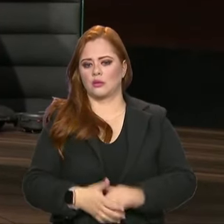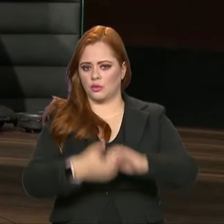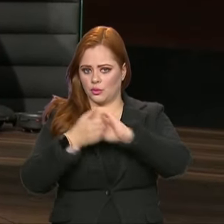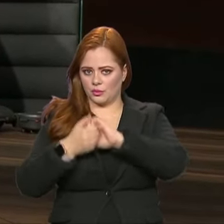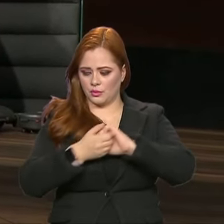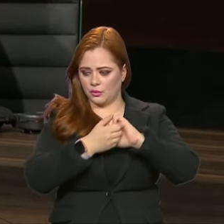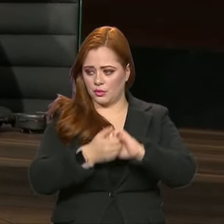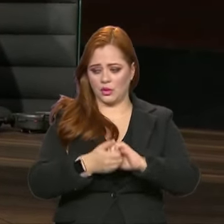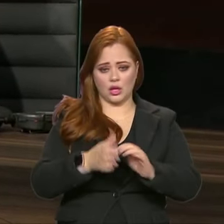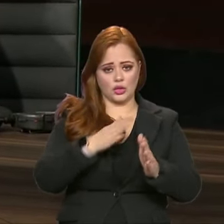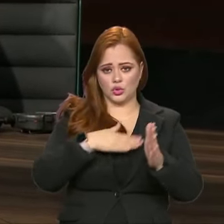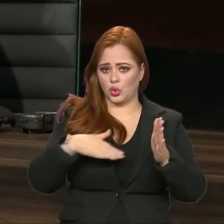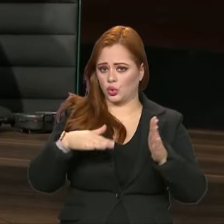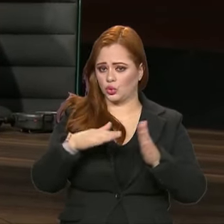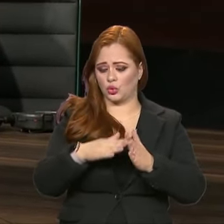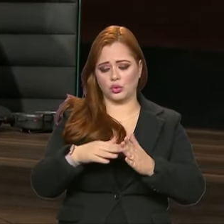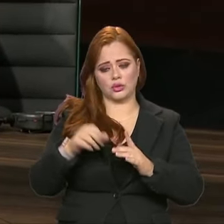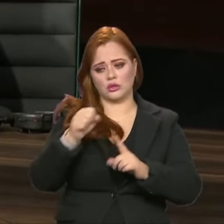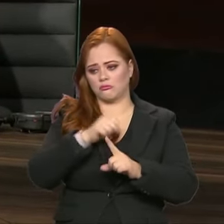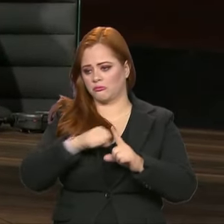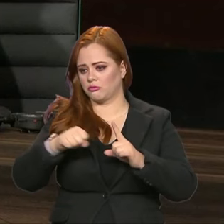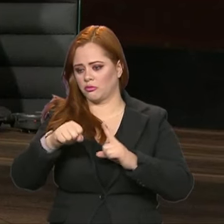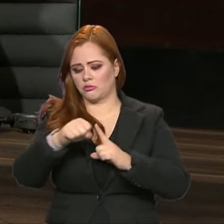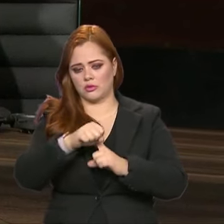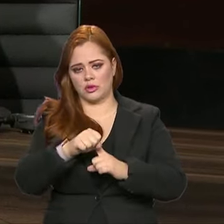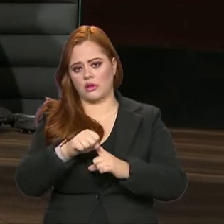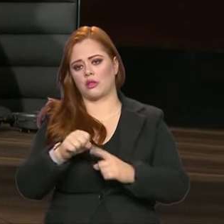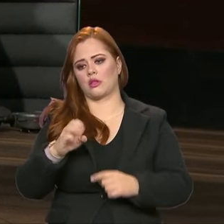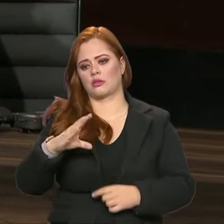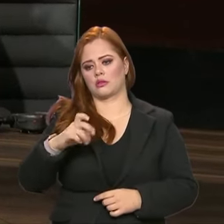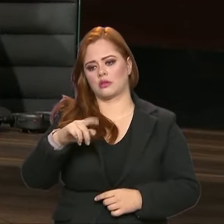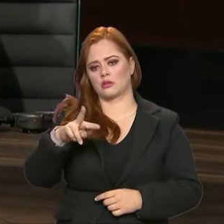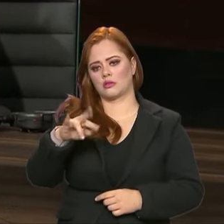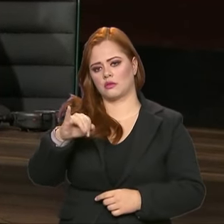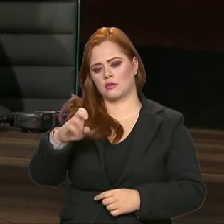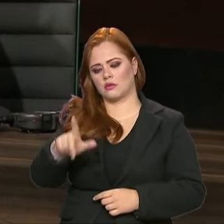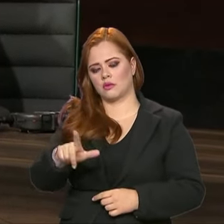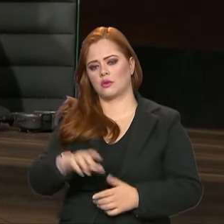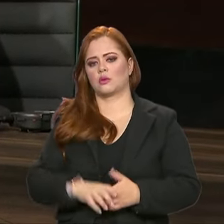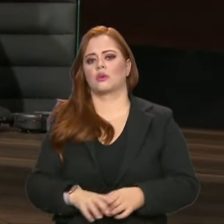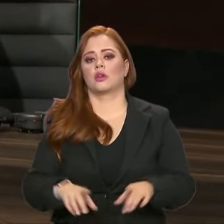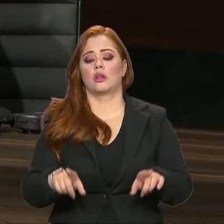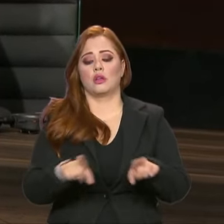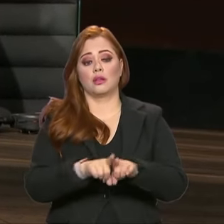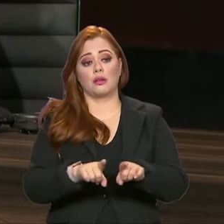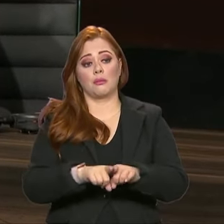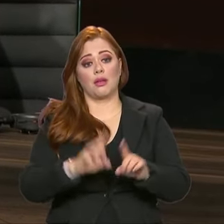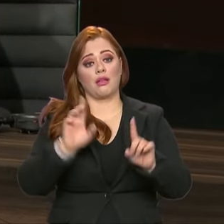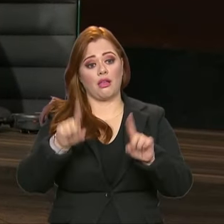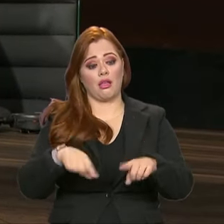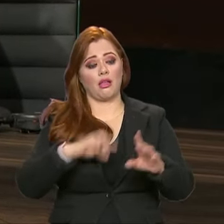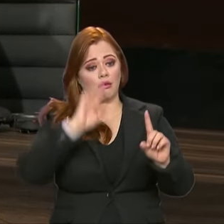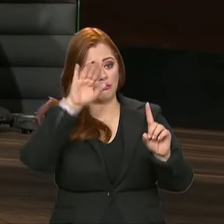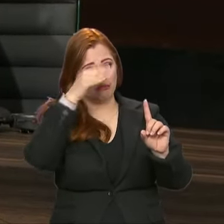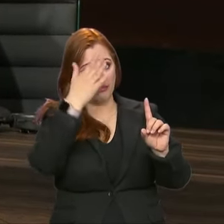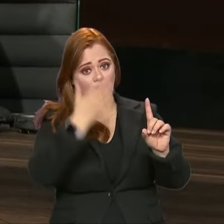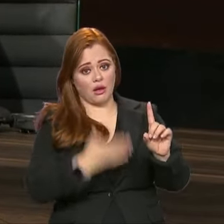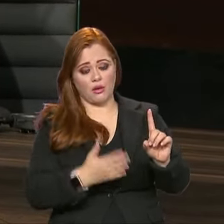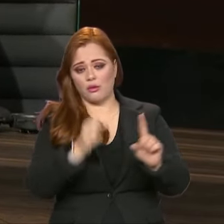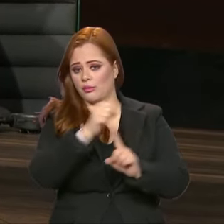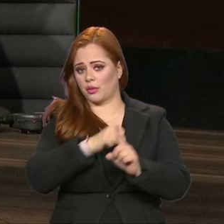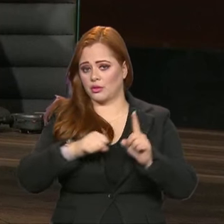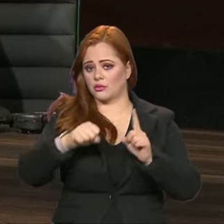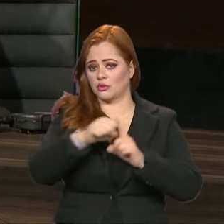sociedade civil organizada a partir das grandes redes como a FOSPA, REPAM e AM. É uma honra para a sociedade